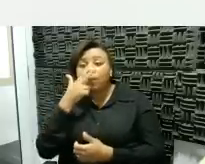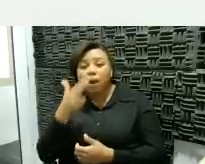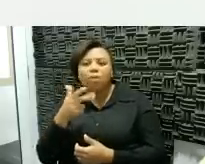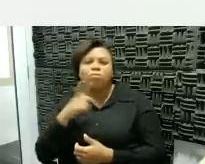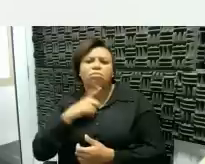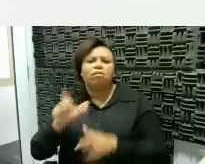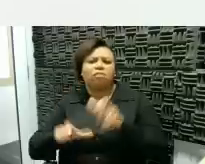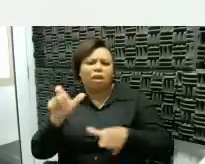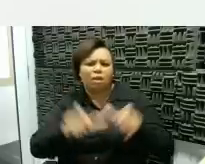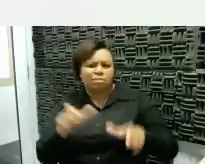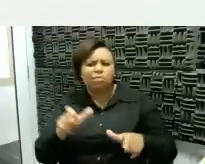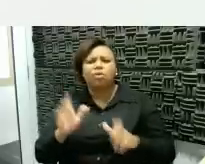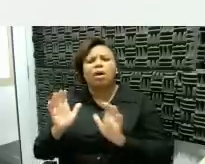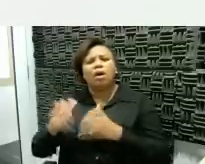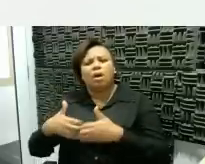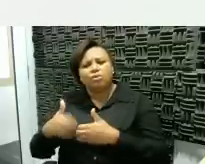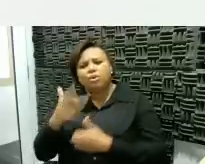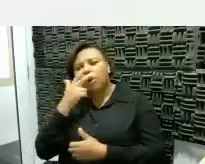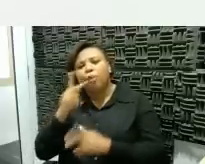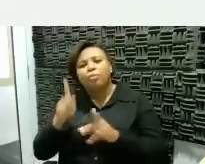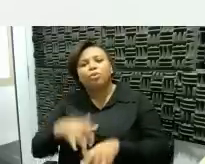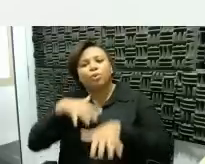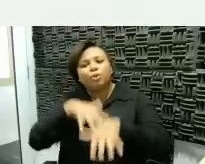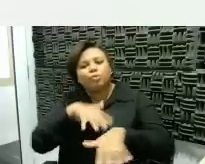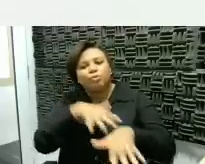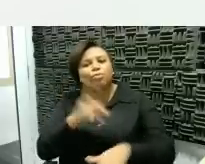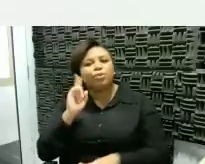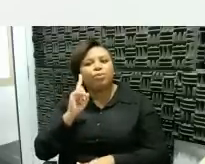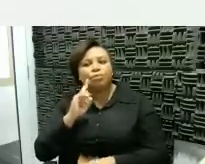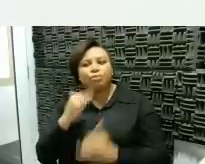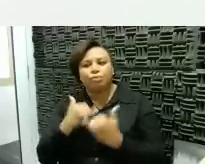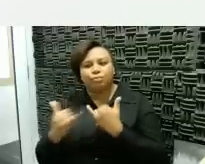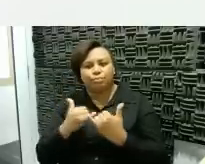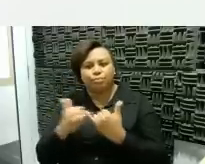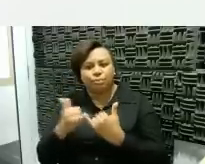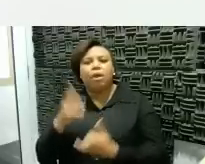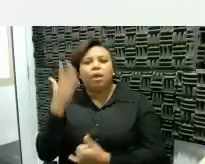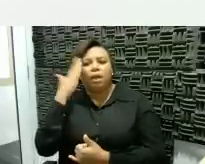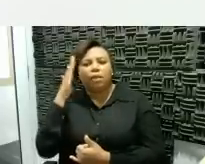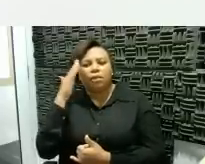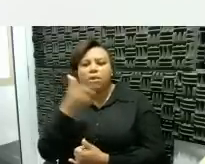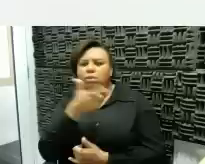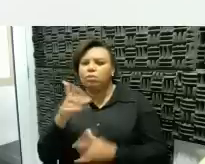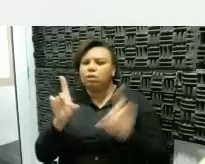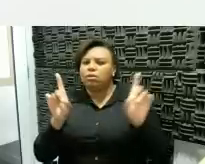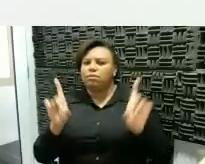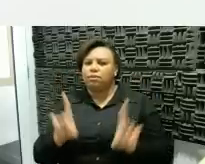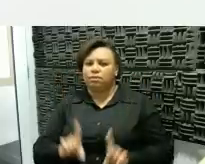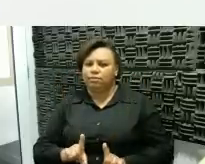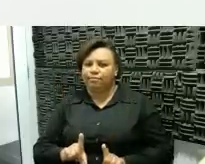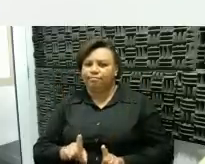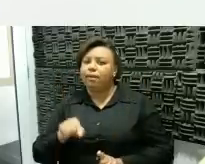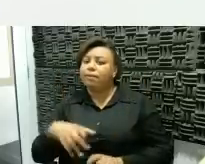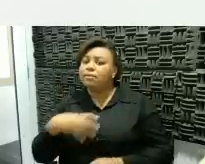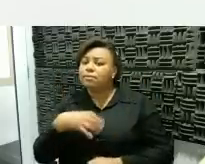como pessoas do movimento surdo por exemplo né entendem que elas não têm deficiência que elas simplesmente T uma outra forma de